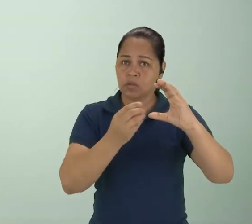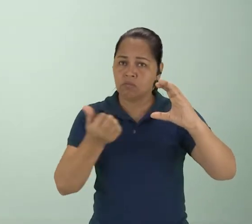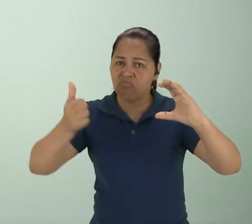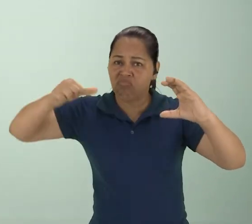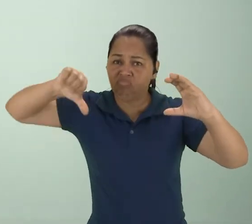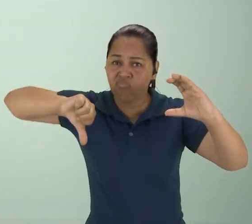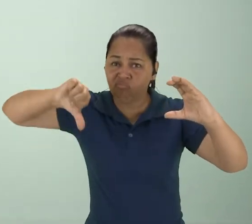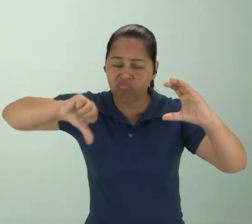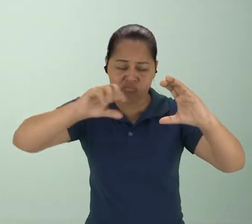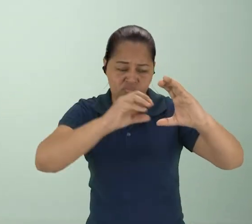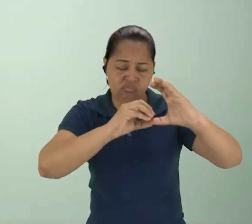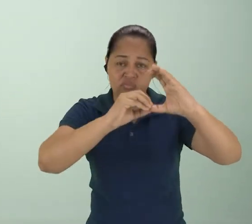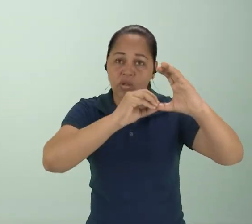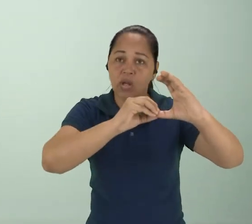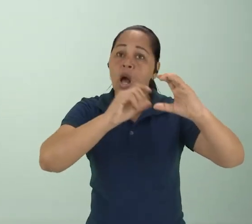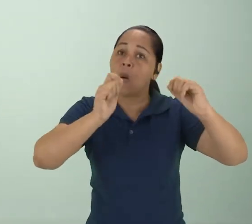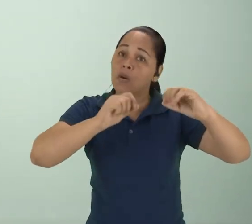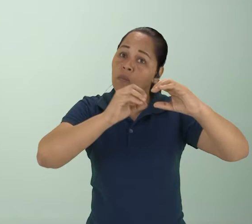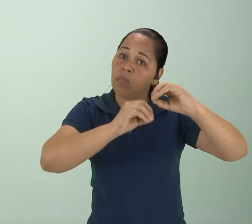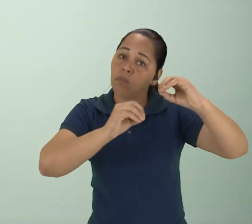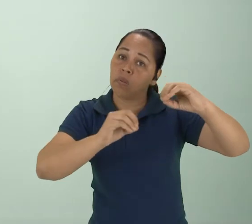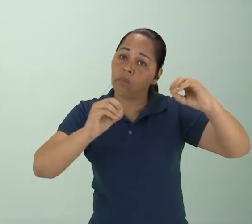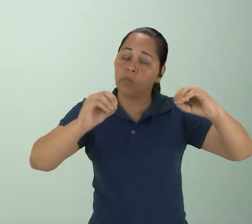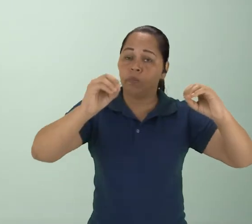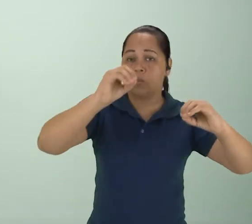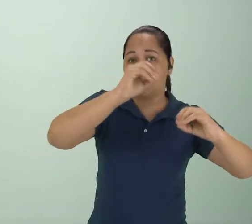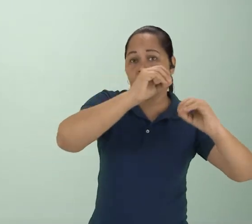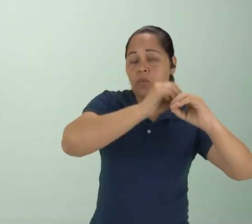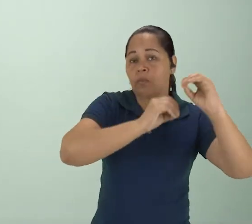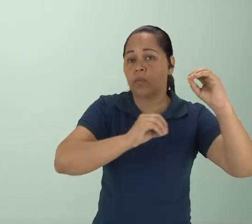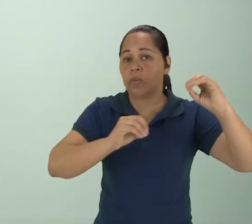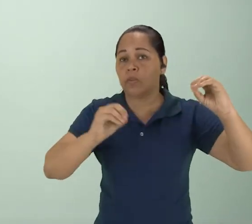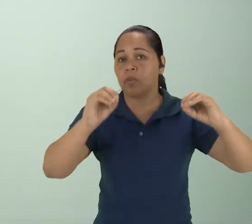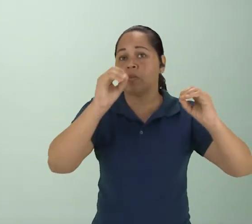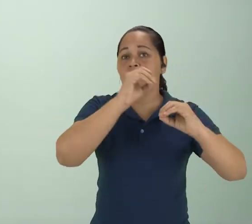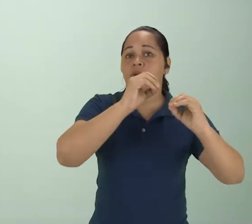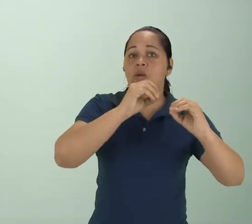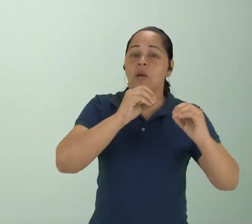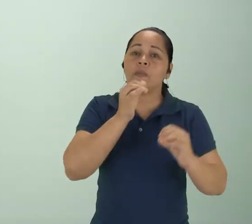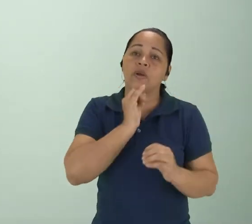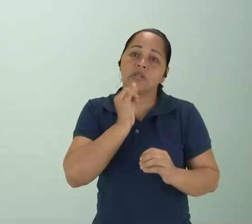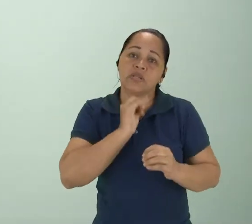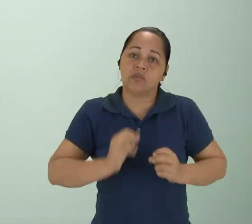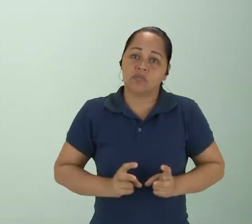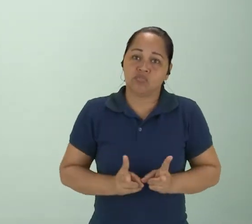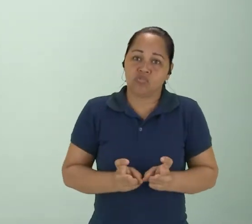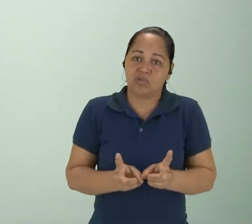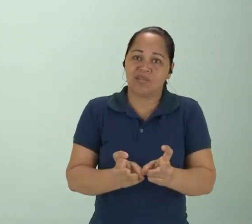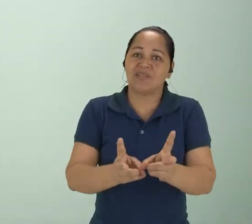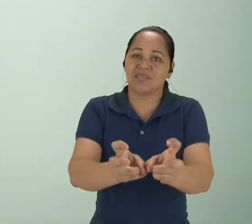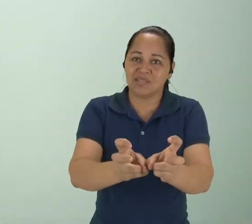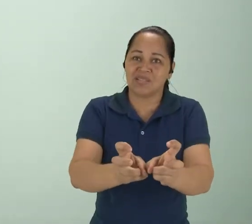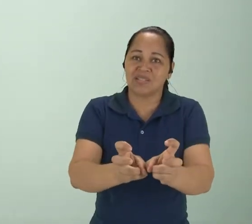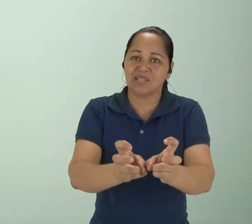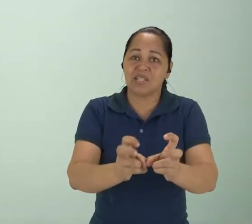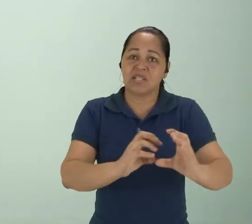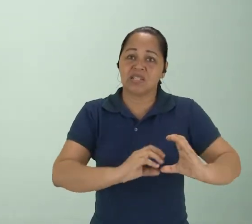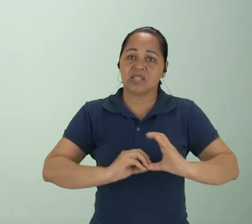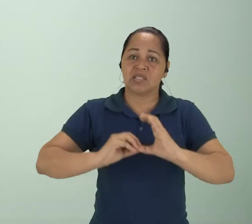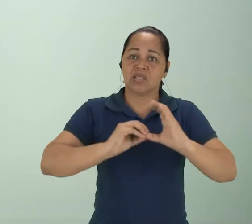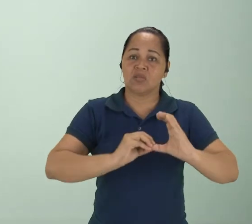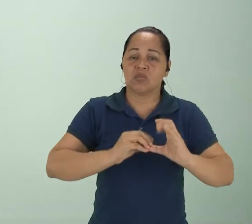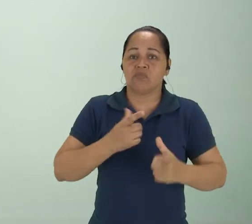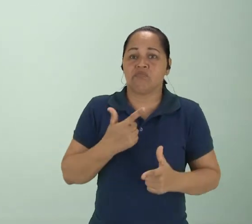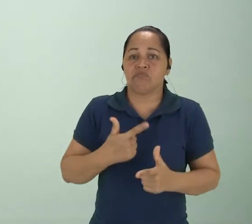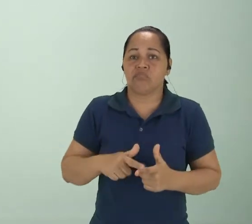elas acabam continuando a sua multiplicação, né? A maioria, né, os tumores cancerígenos, eles têm essa origem de células com problemas